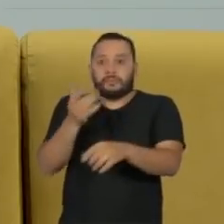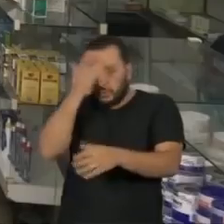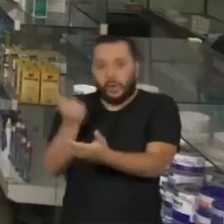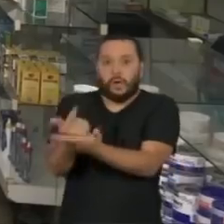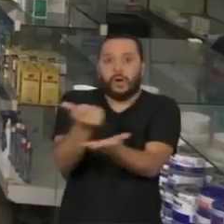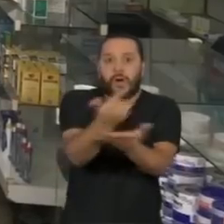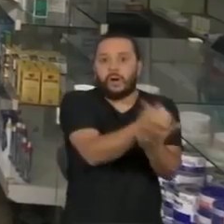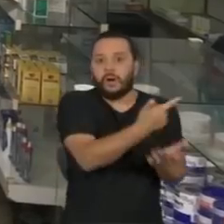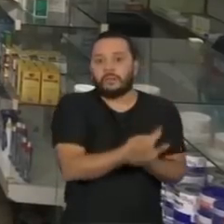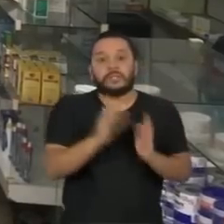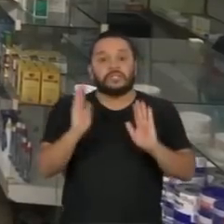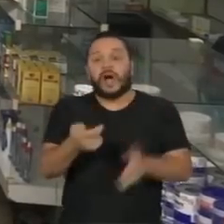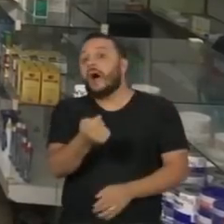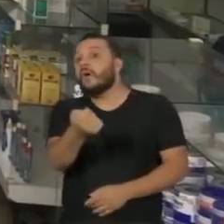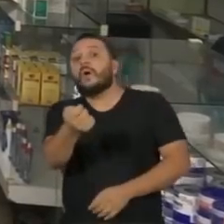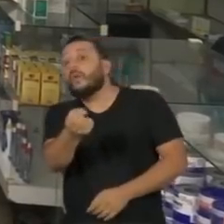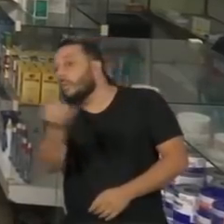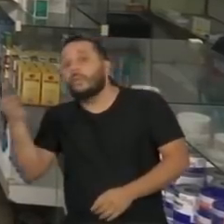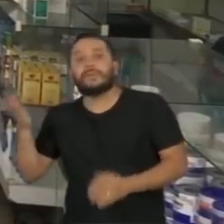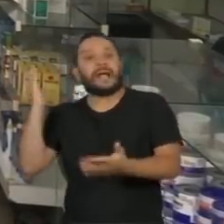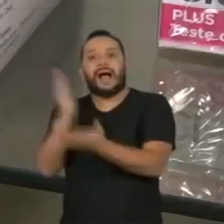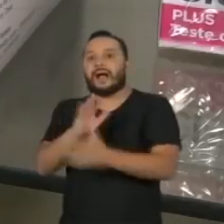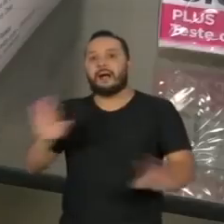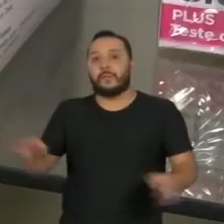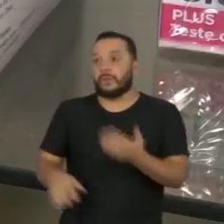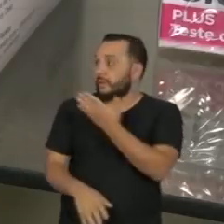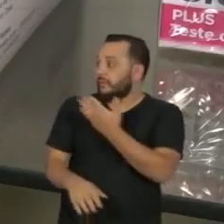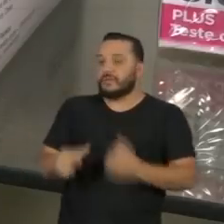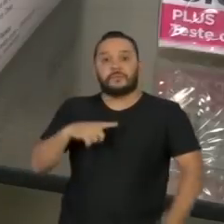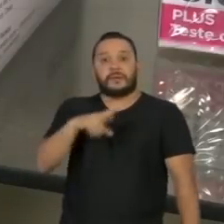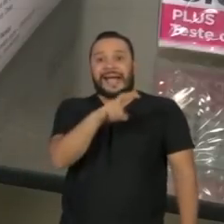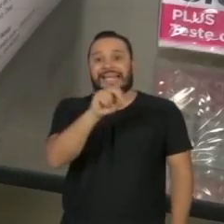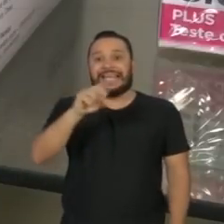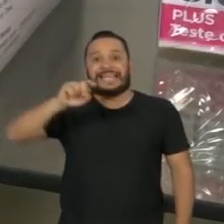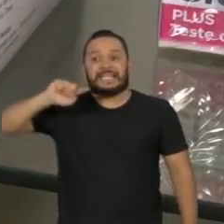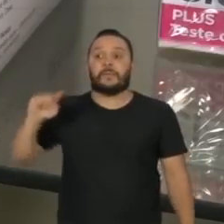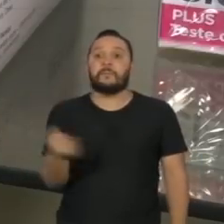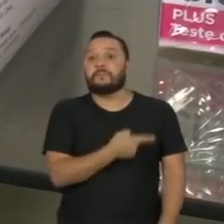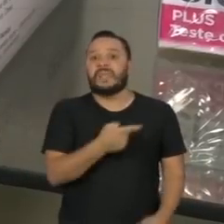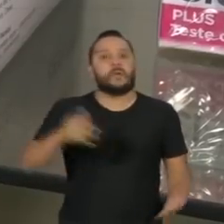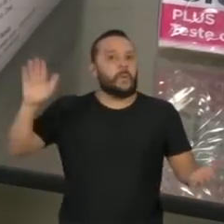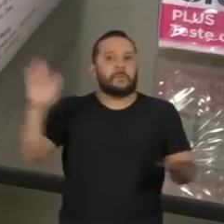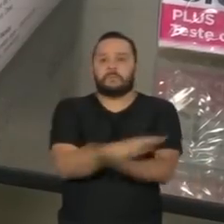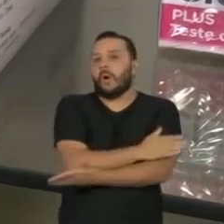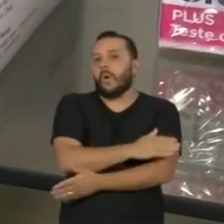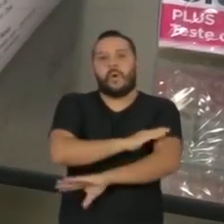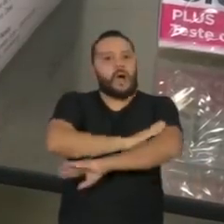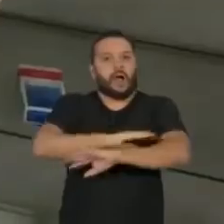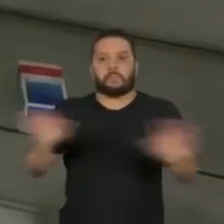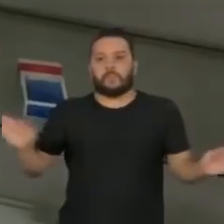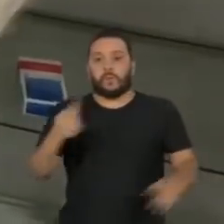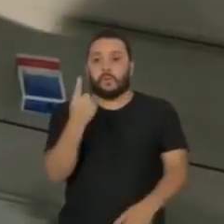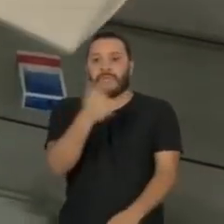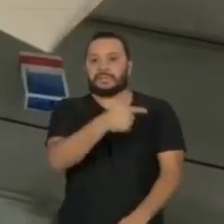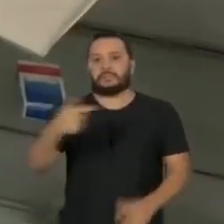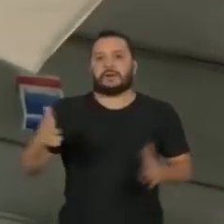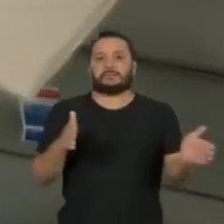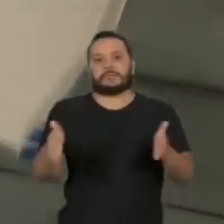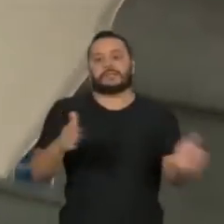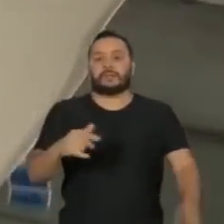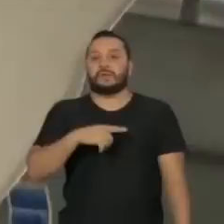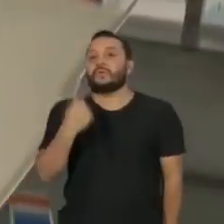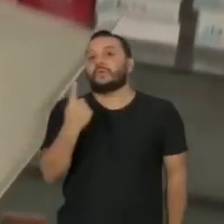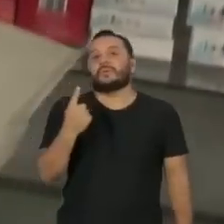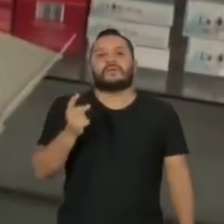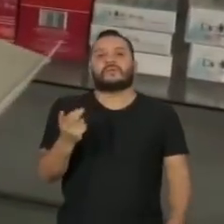fim. Só uma rede de farmácias vendeu 500 mil máscaras em uma semana na capital paulista. Cada uma custa